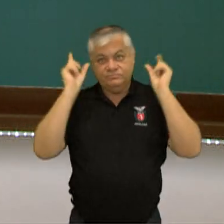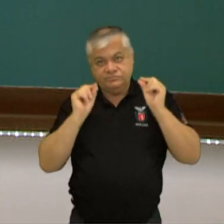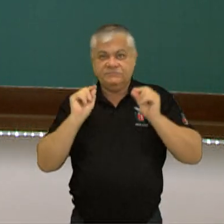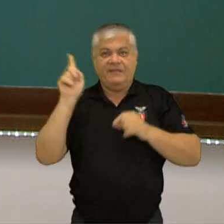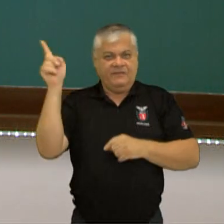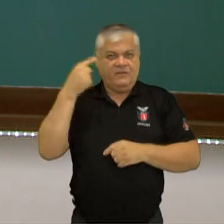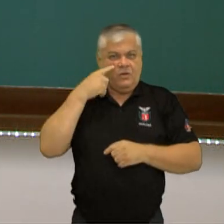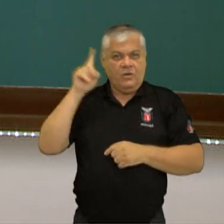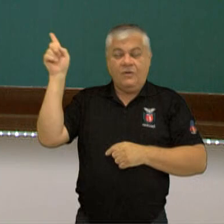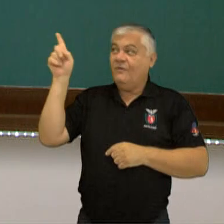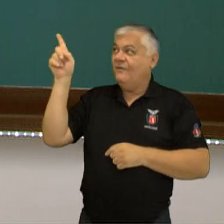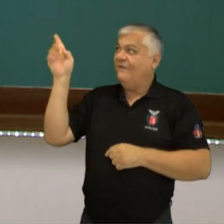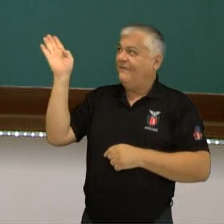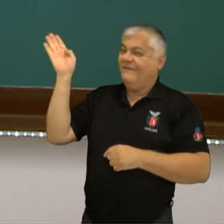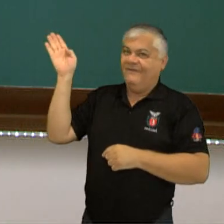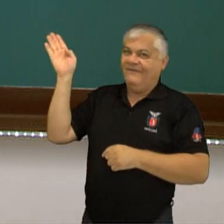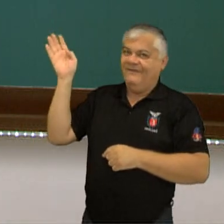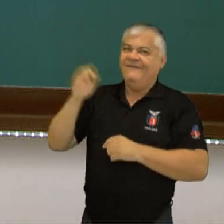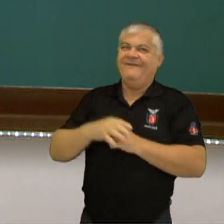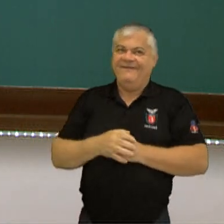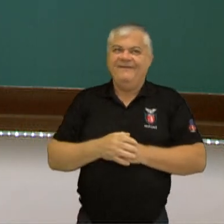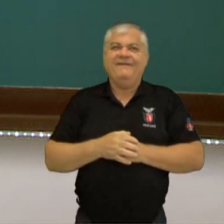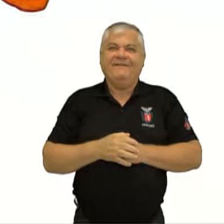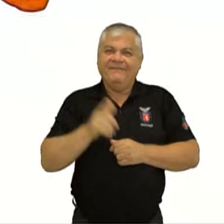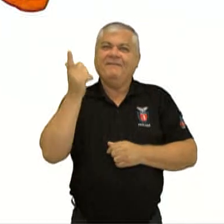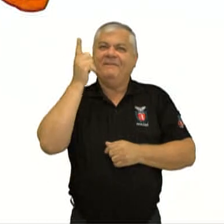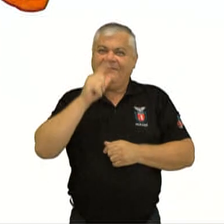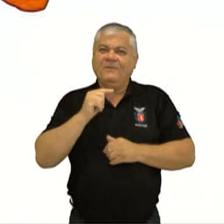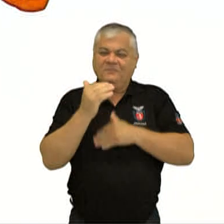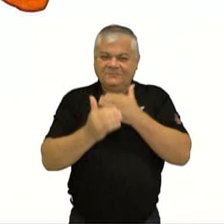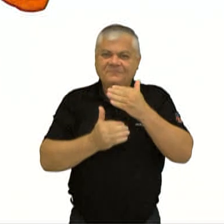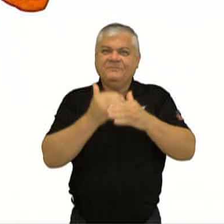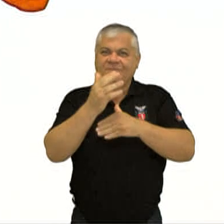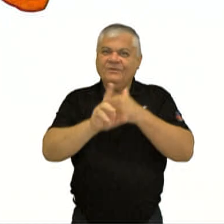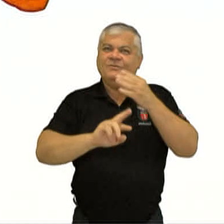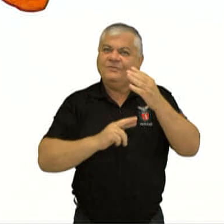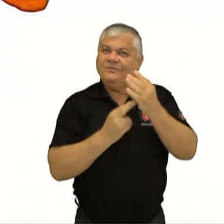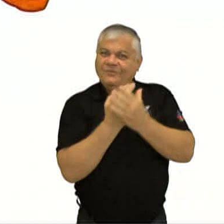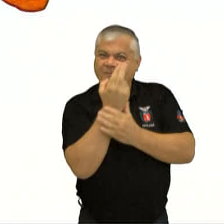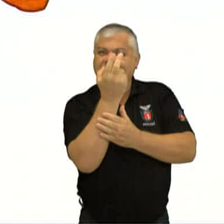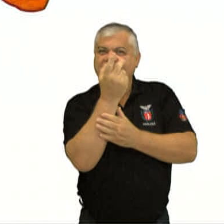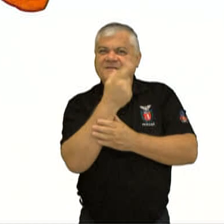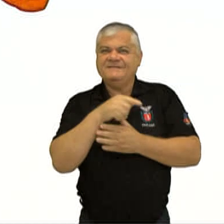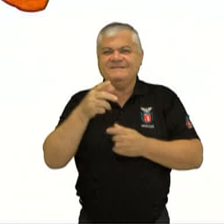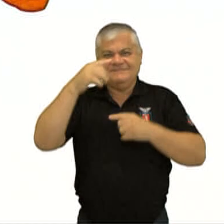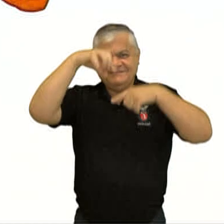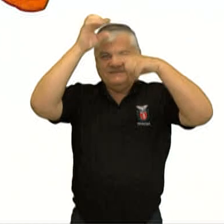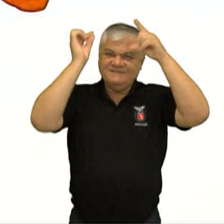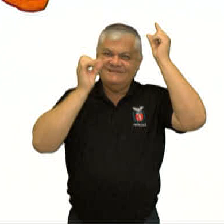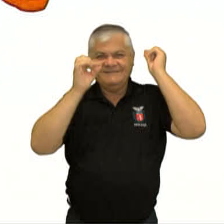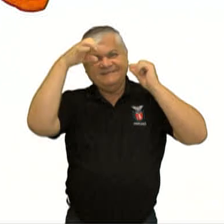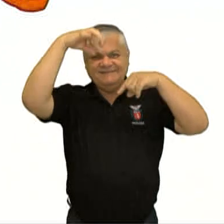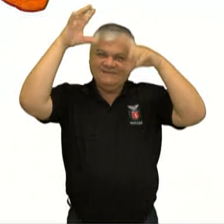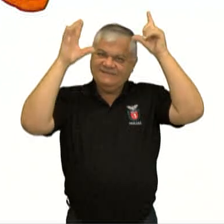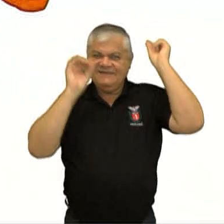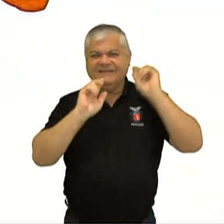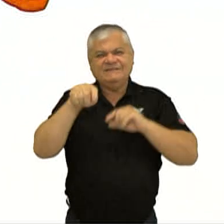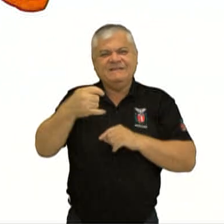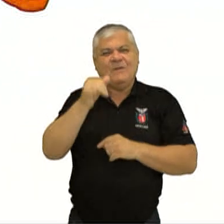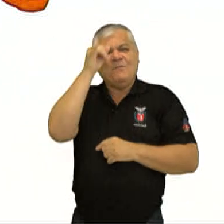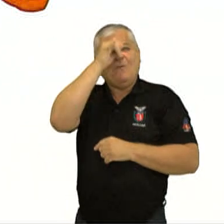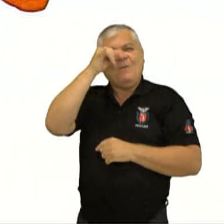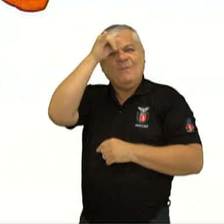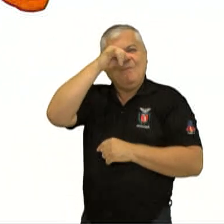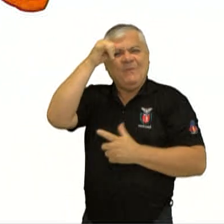nessa figura, muito importante, que ganhou no teatro renascentista, articula as dúvidas e incertezas num momento de transformação